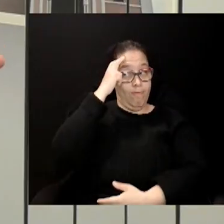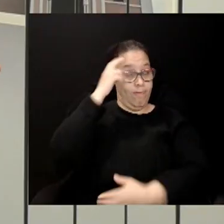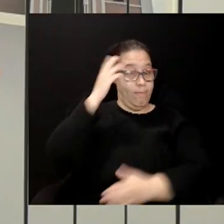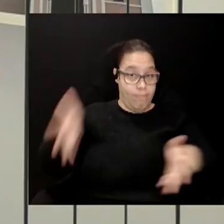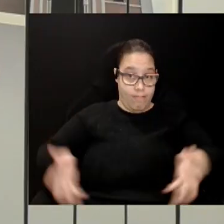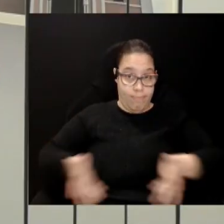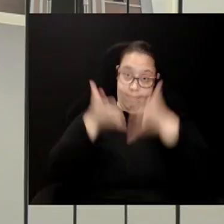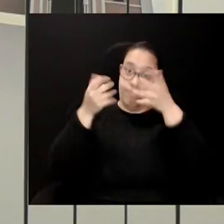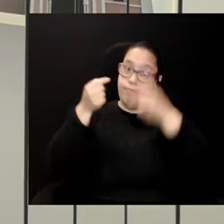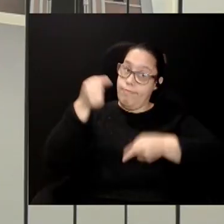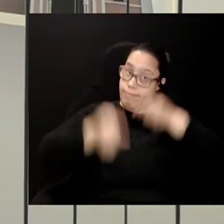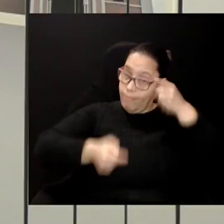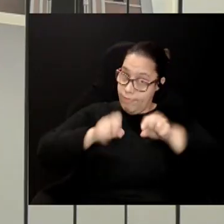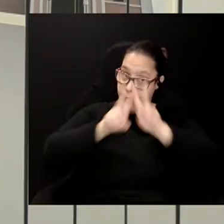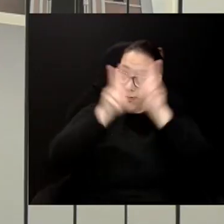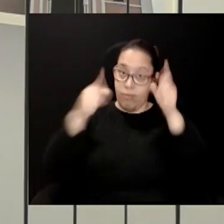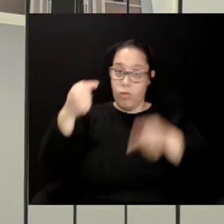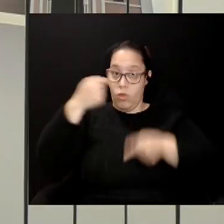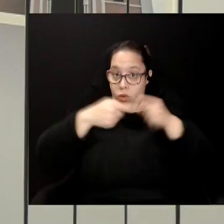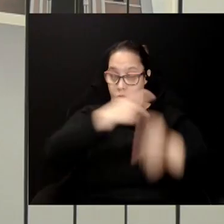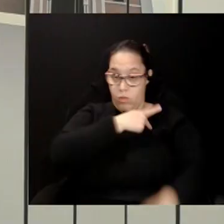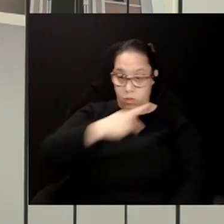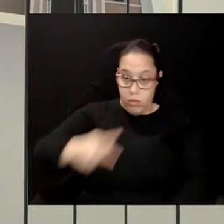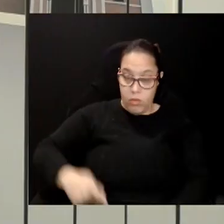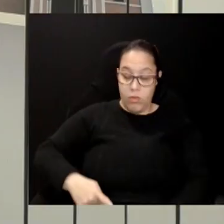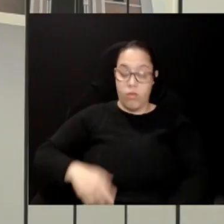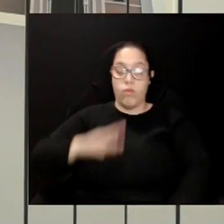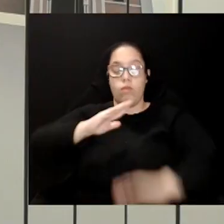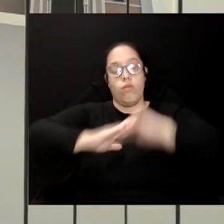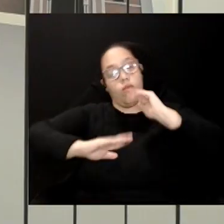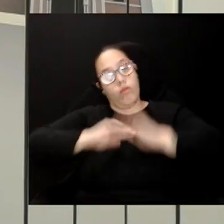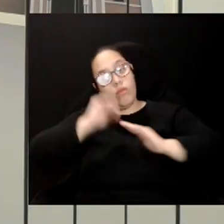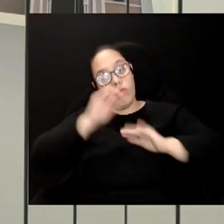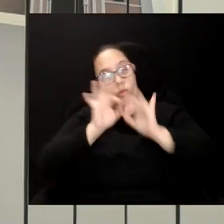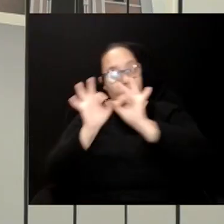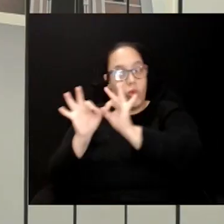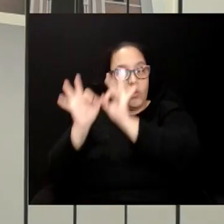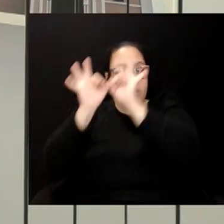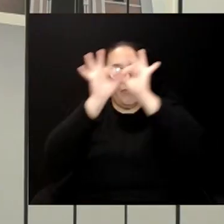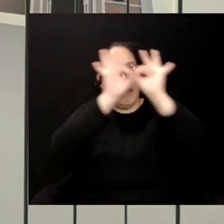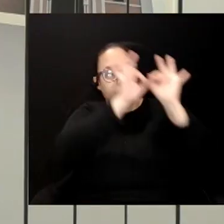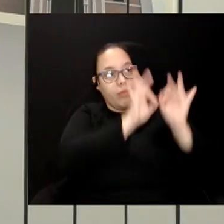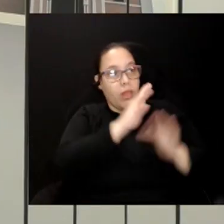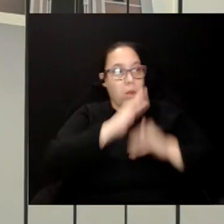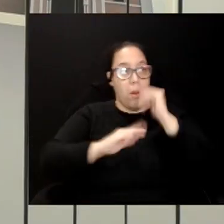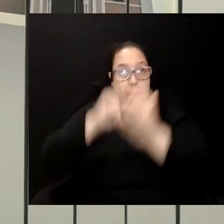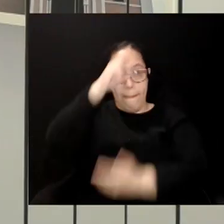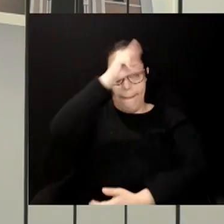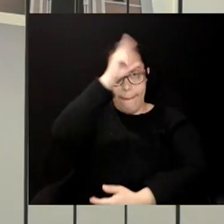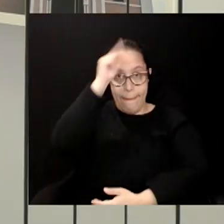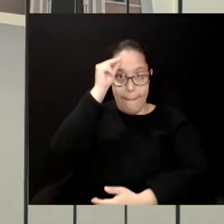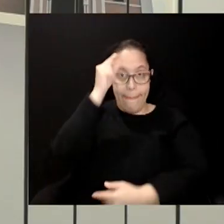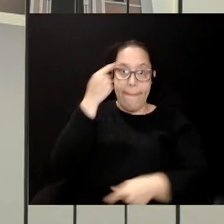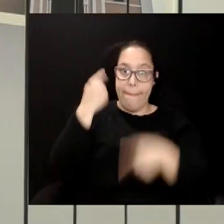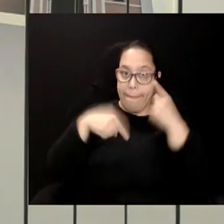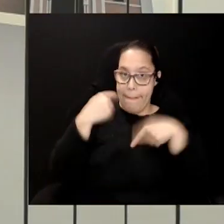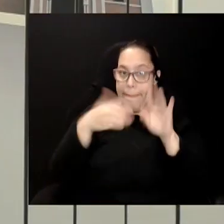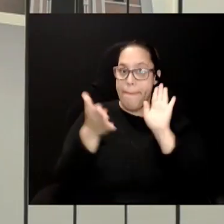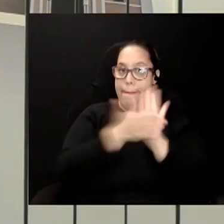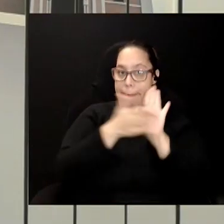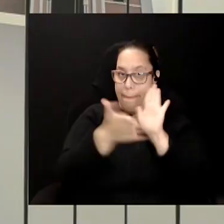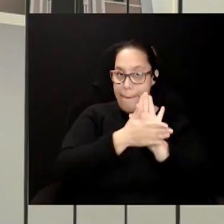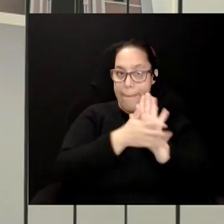sobre políticas públicas para o setor, acompanhou ações da Prefeitura e discutiu propostas para fortalecer